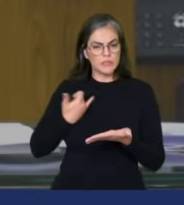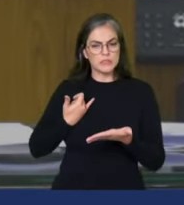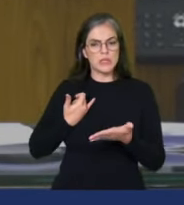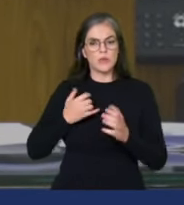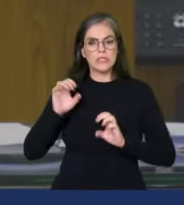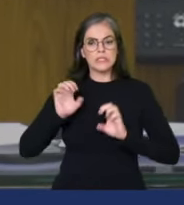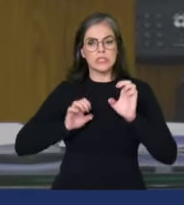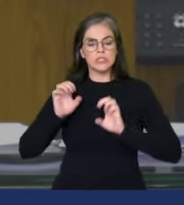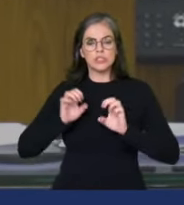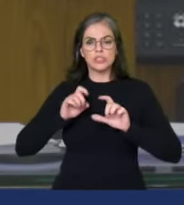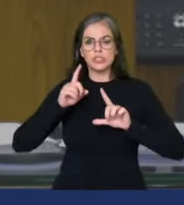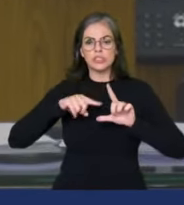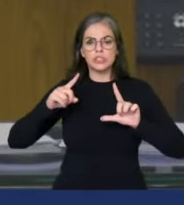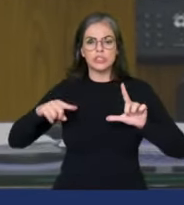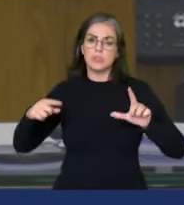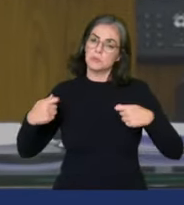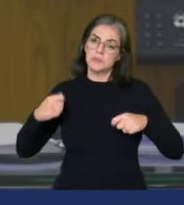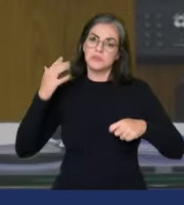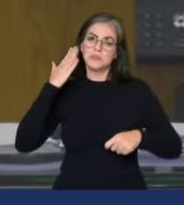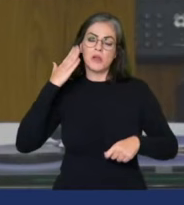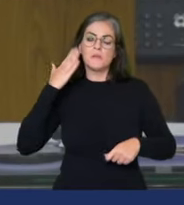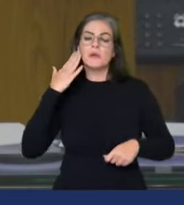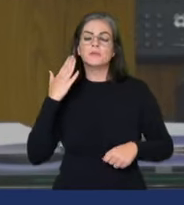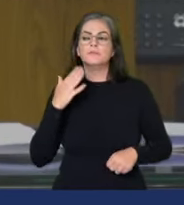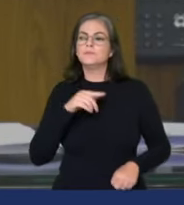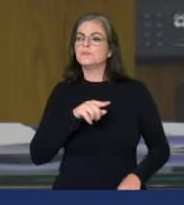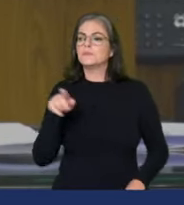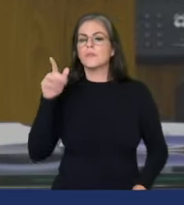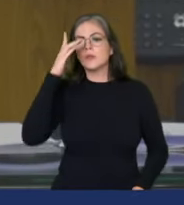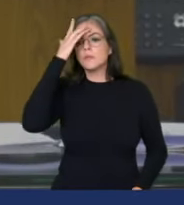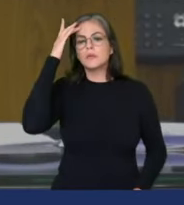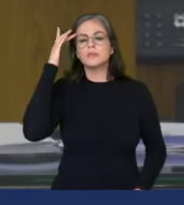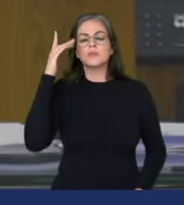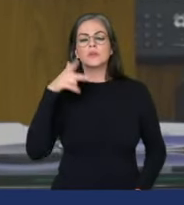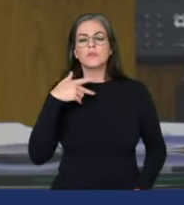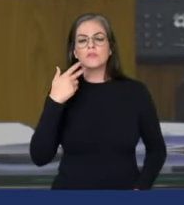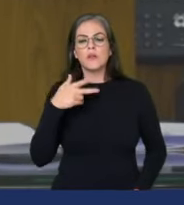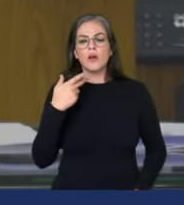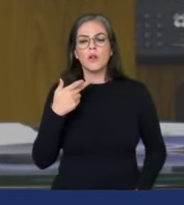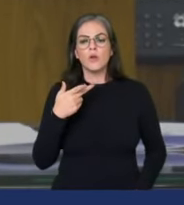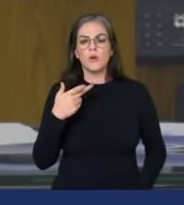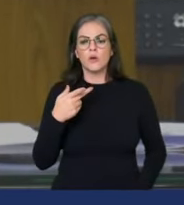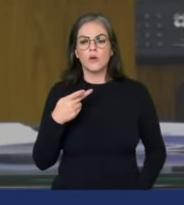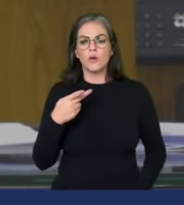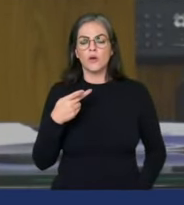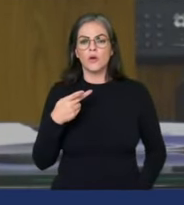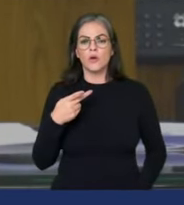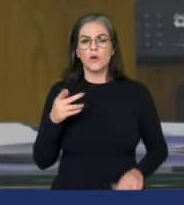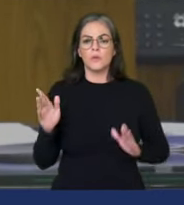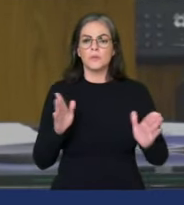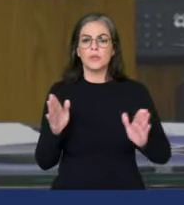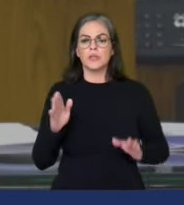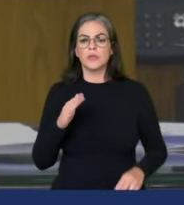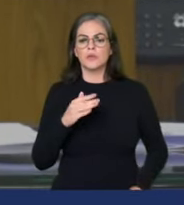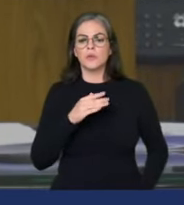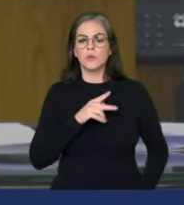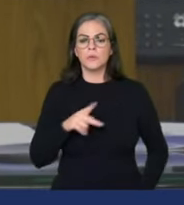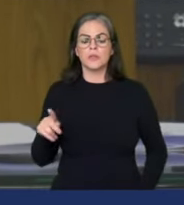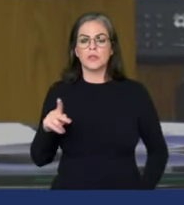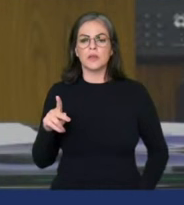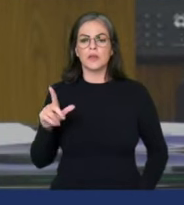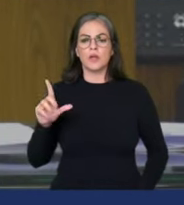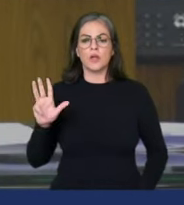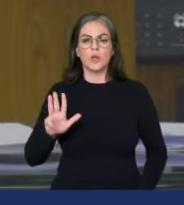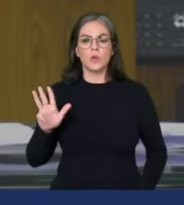às estatísticas. Alguém aqui disse no plenário que durante os governos do presidente Lula foi que houve a privatização